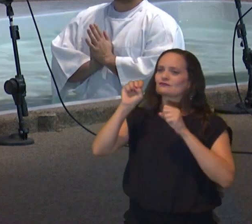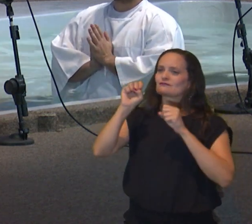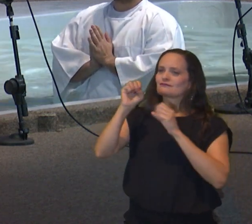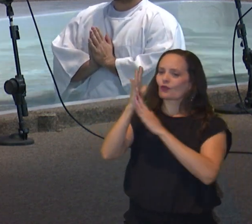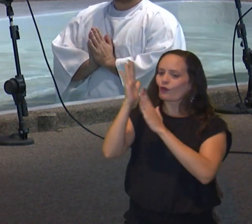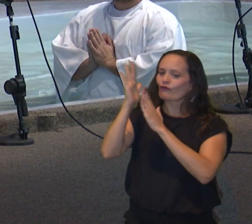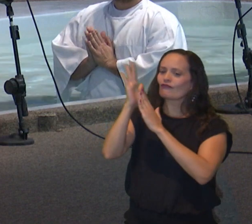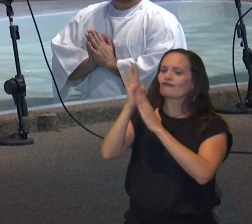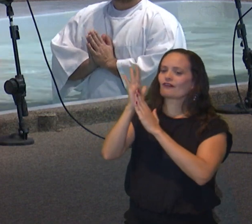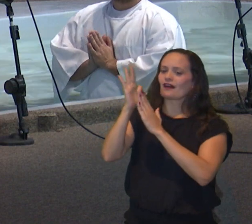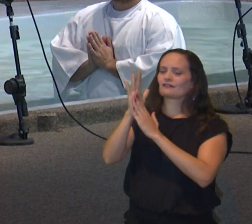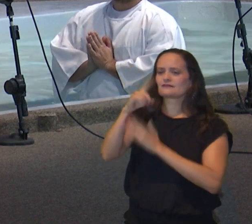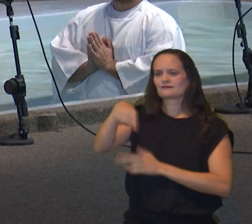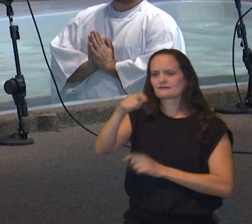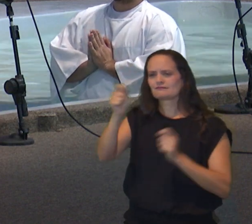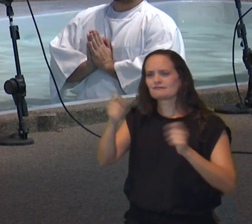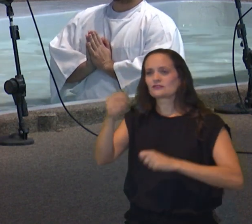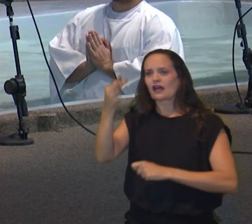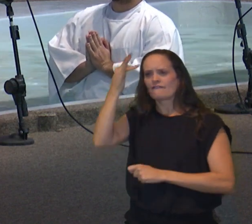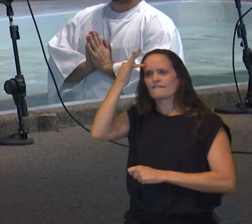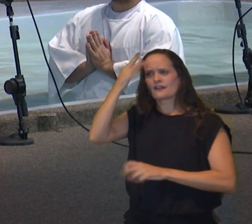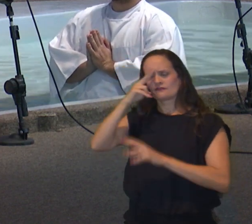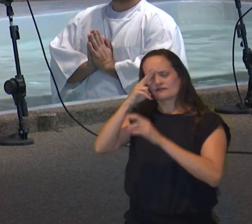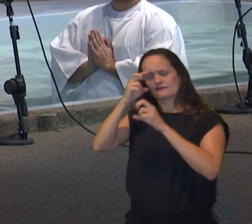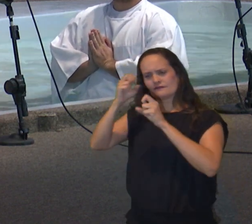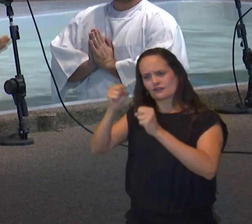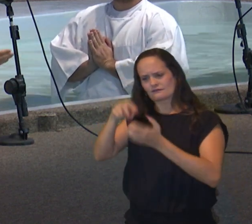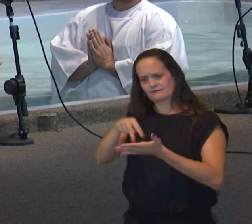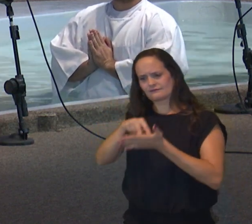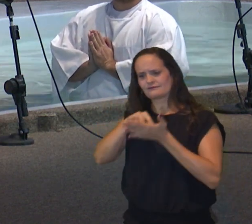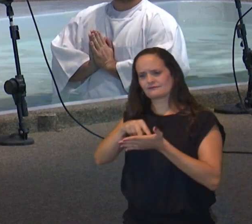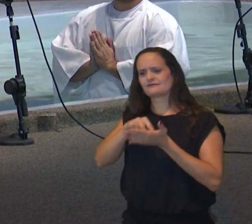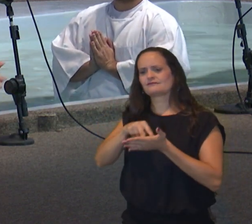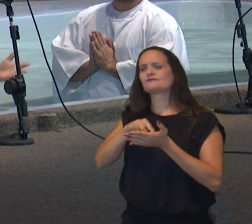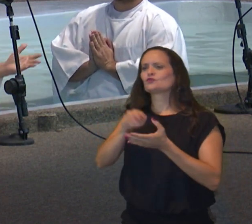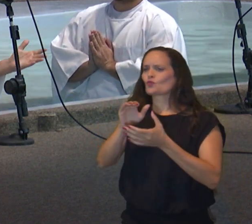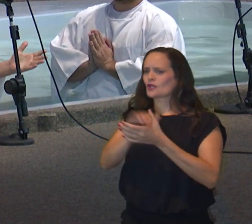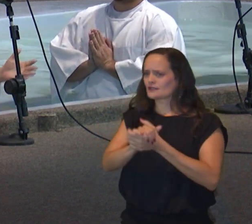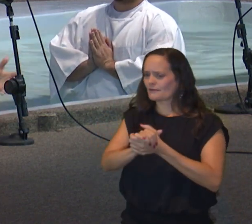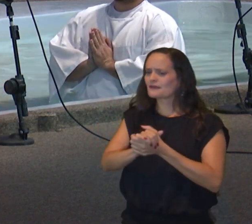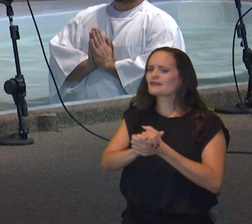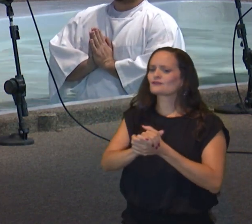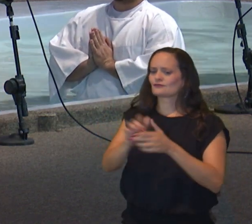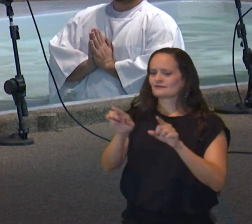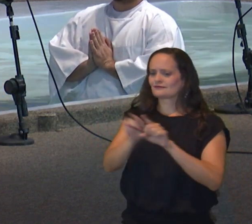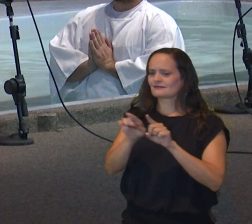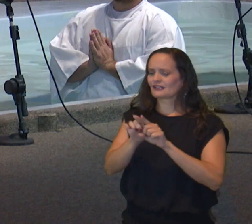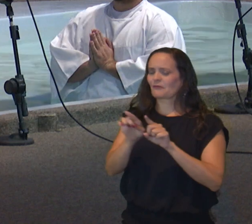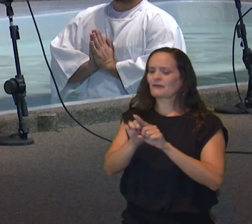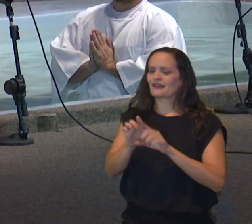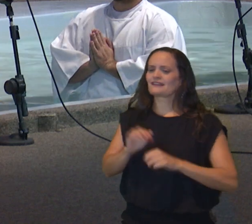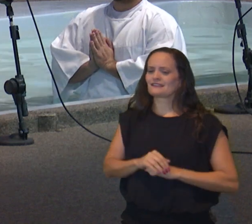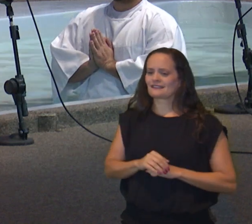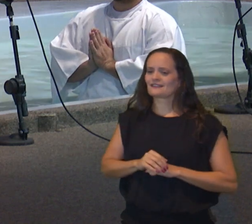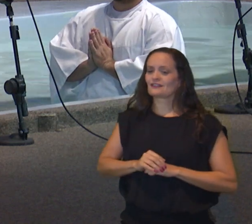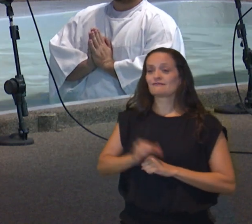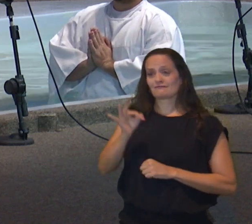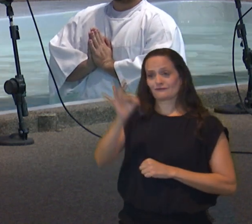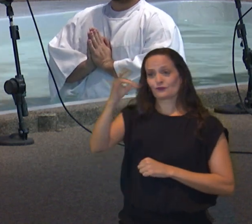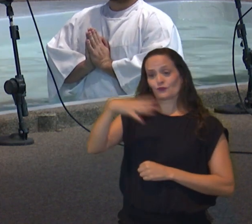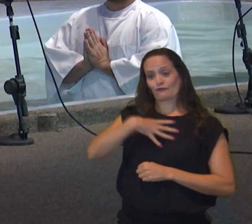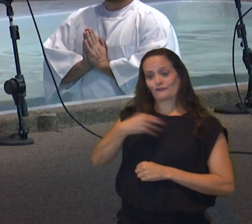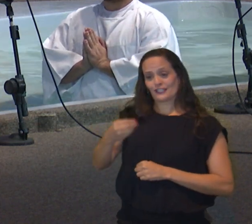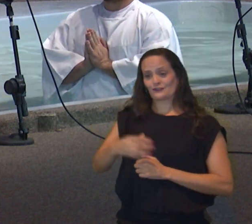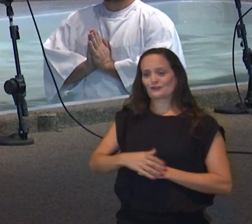que agregue, que fortaleça a fé de vocês e também o casamento e quem sabe futuramente os filhos de vocês. Vem